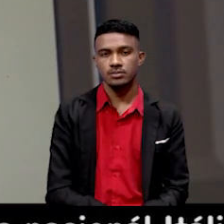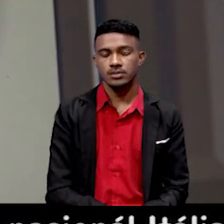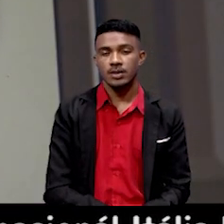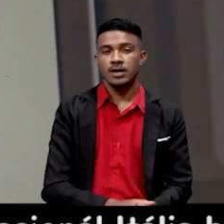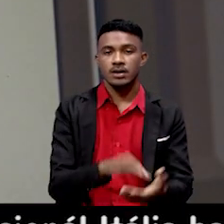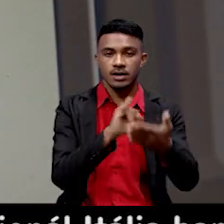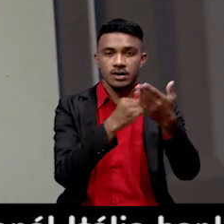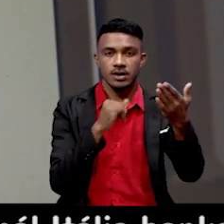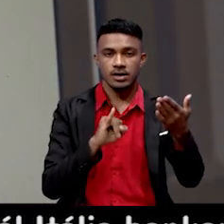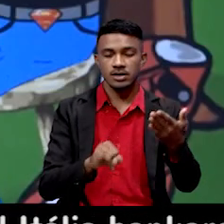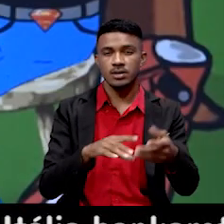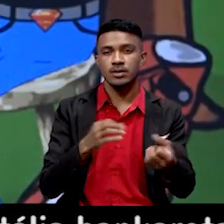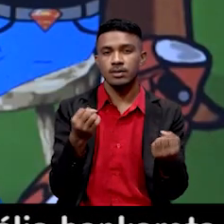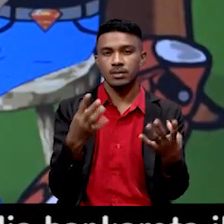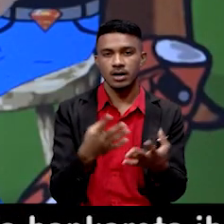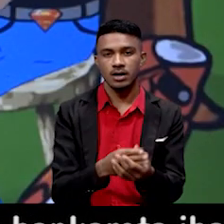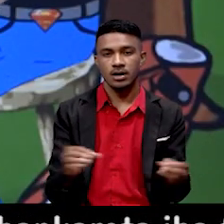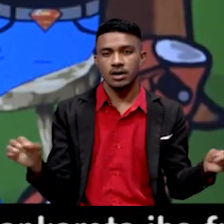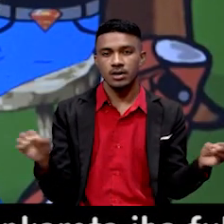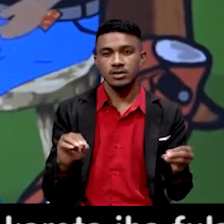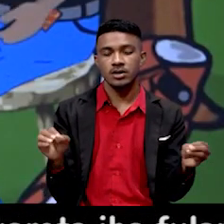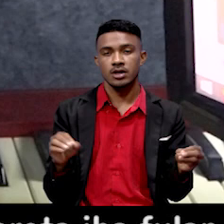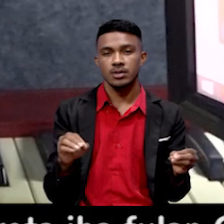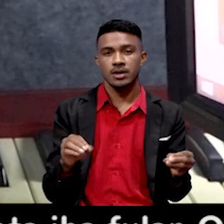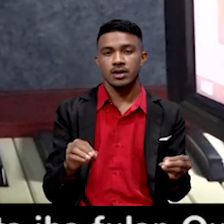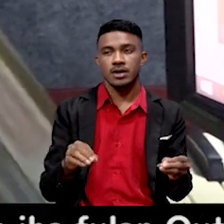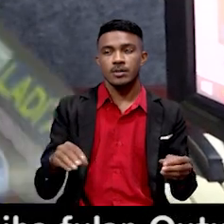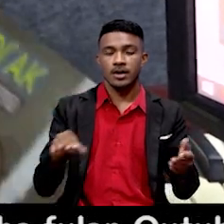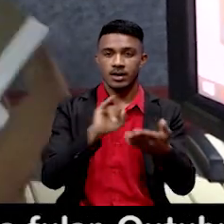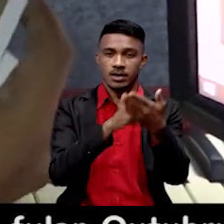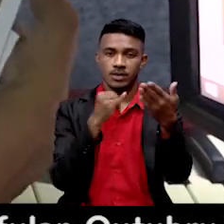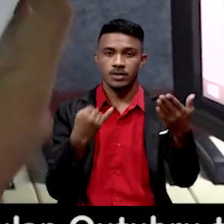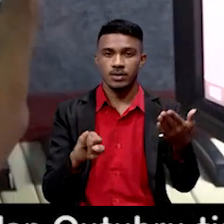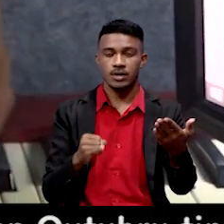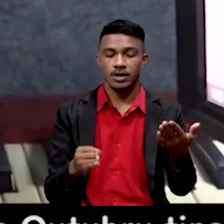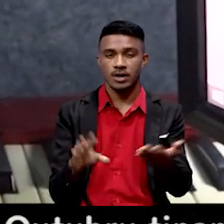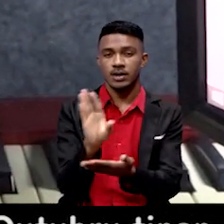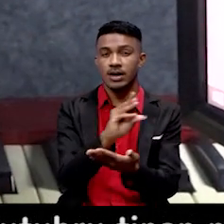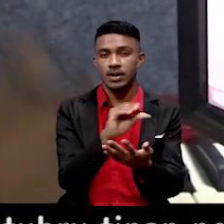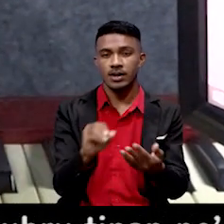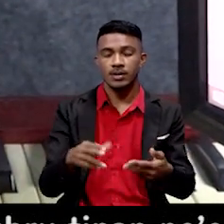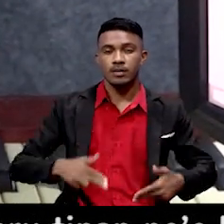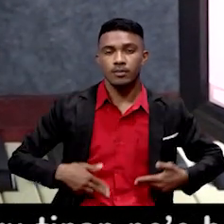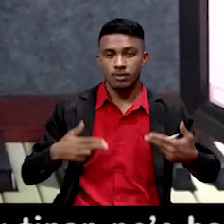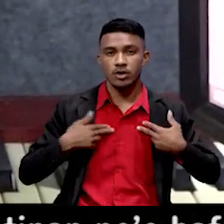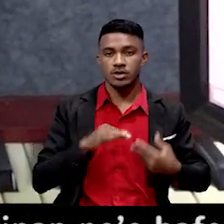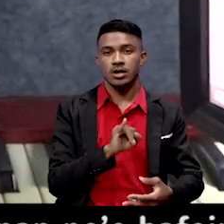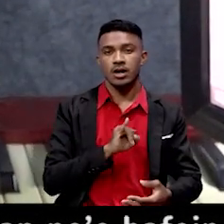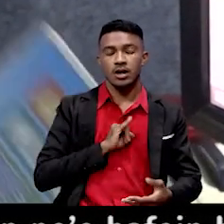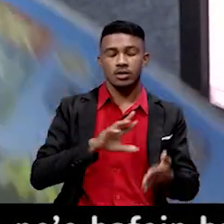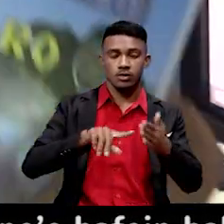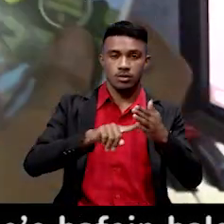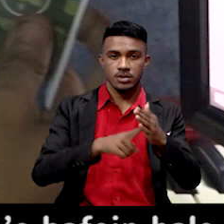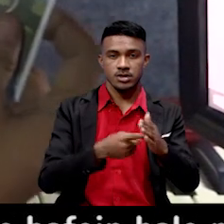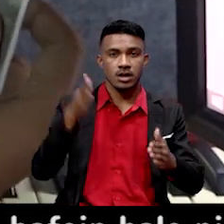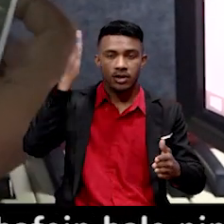desenho, layout, blá blá blá. Last desenho é para a dua dimensão, para a boneca bem moris. Mas vamos começar a converter a noite, né? Livro